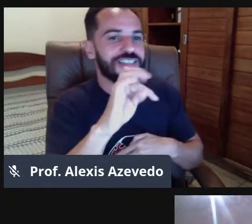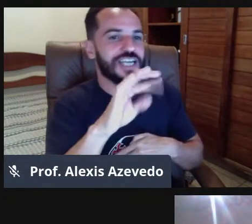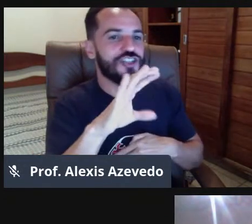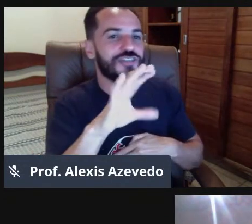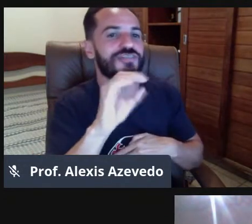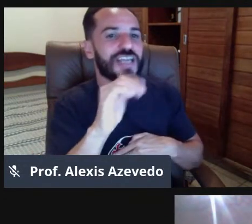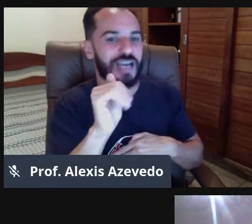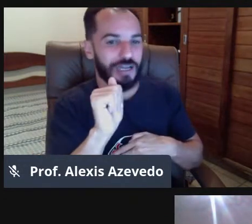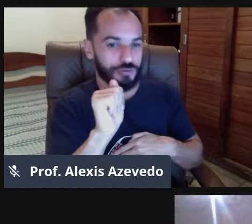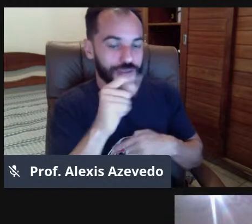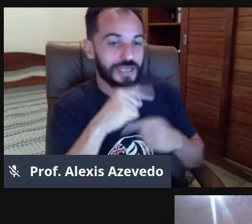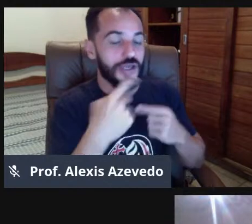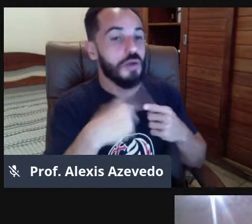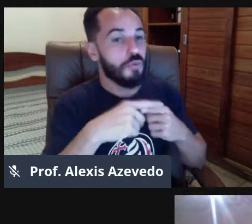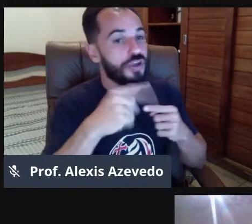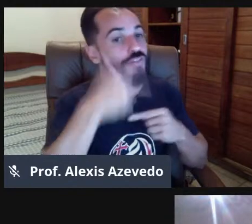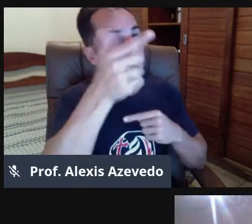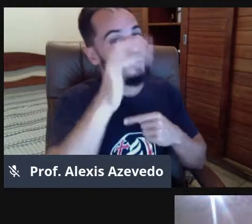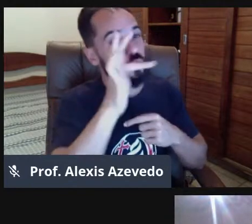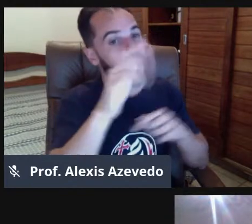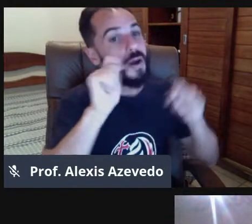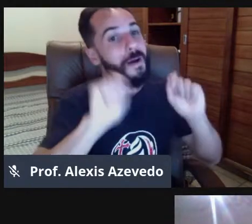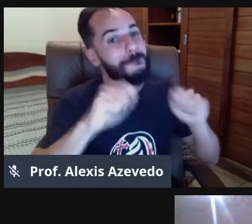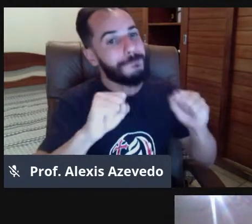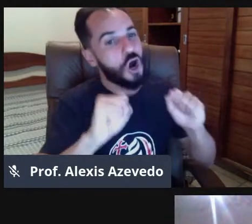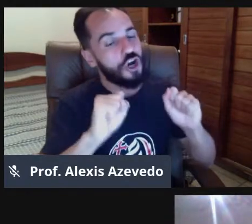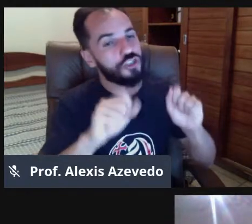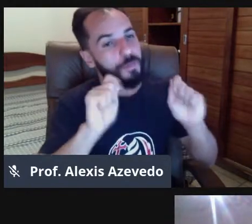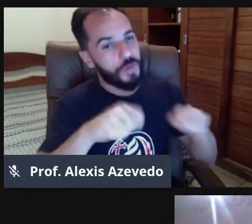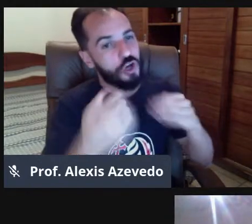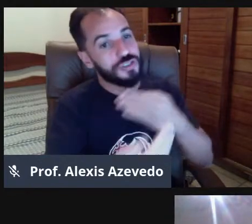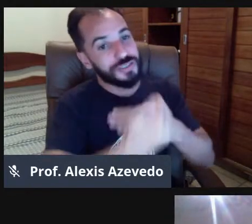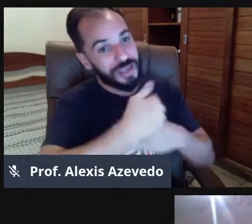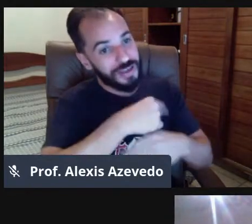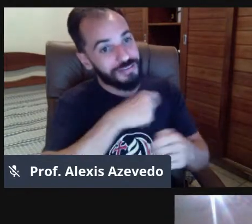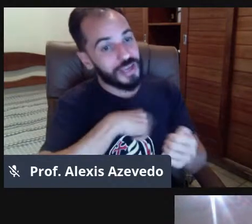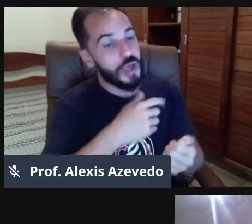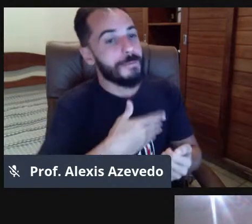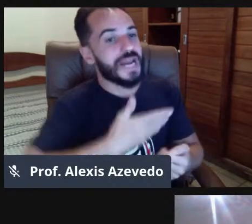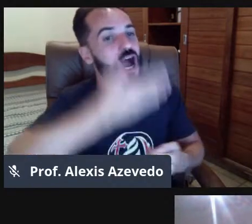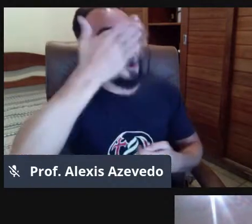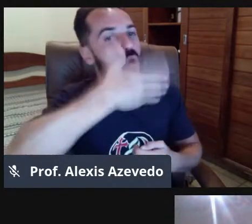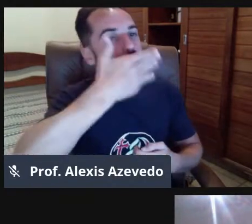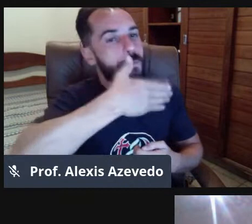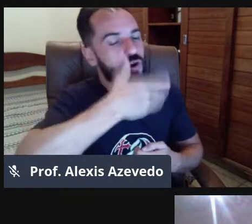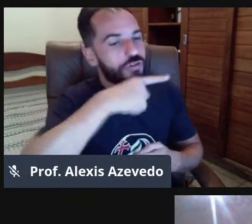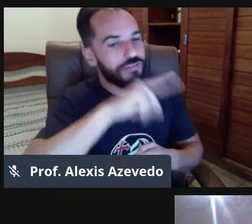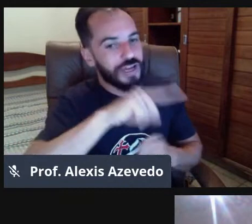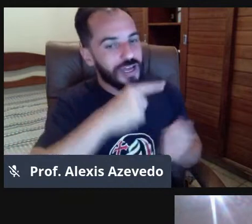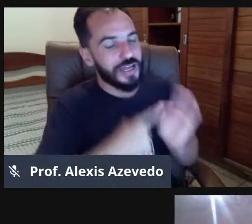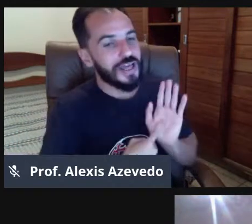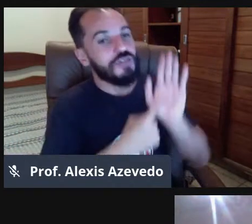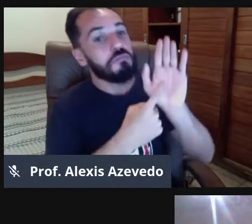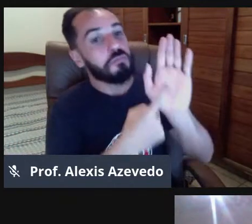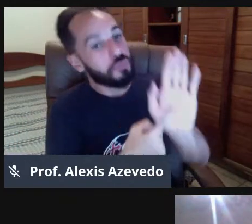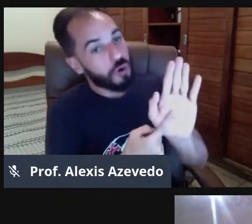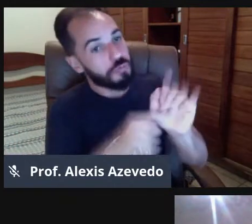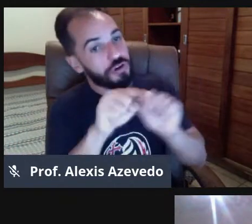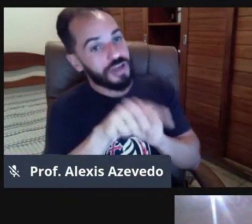uma carga horária dentro do curso. Então, é uma questão de uma lei que, né, que nós temos que